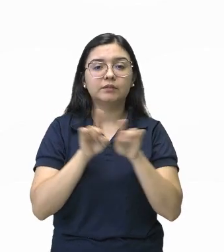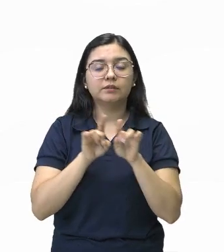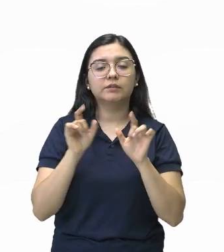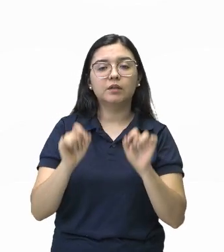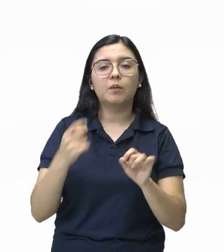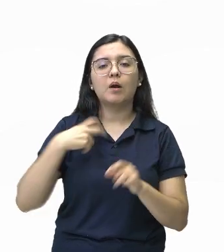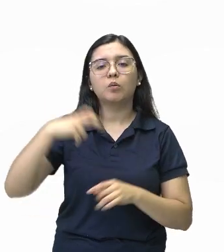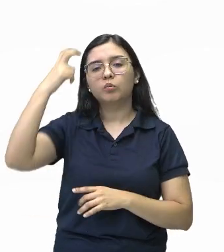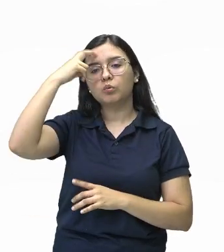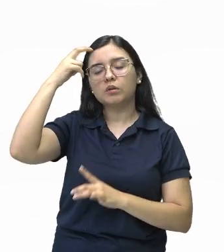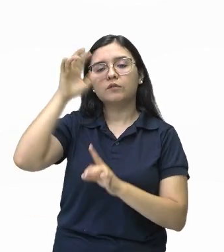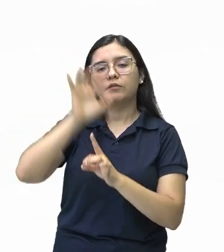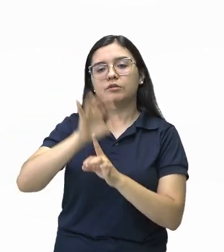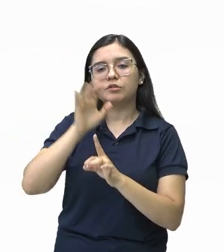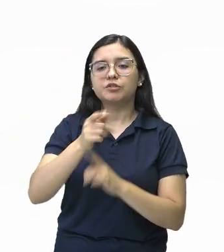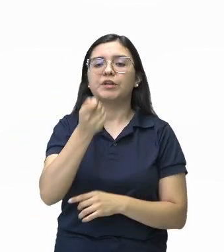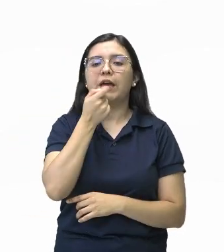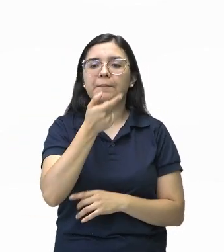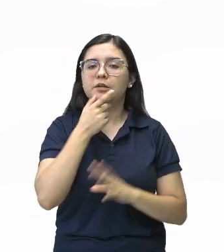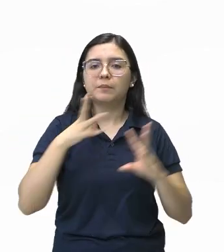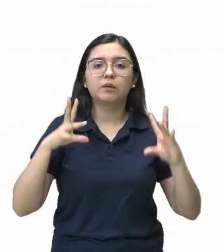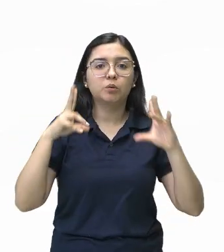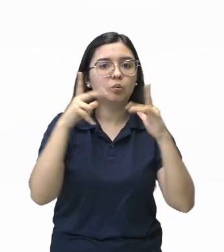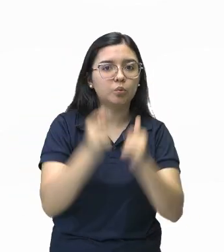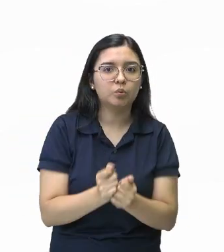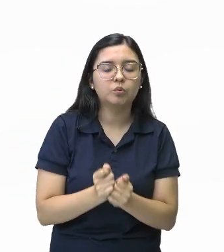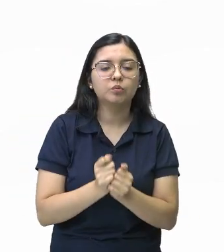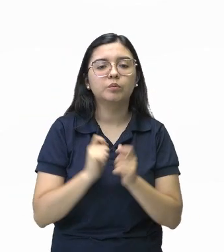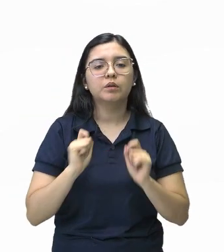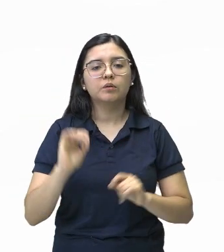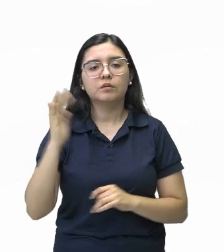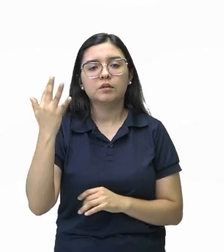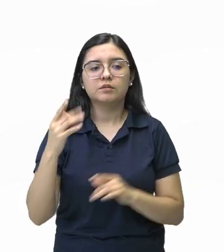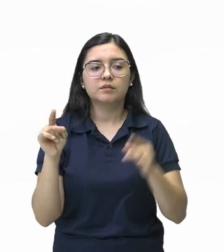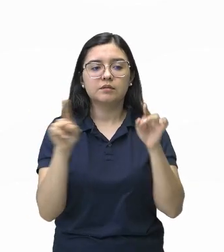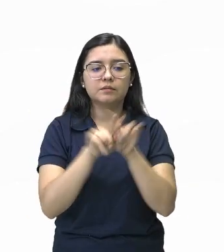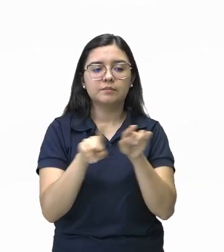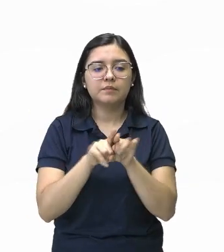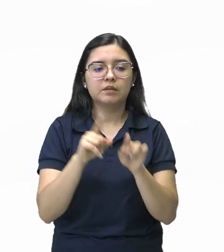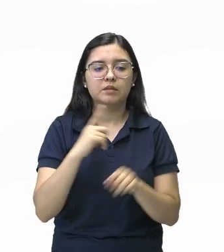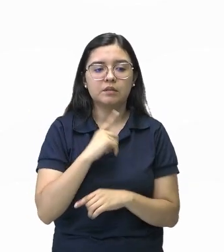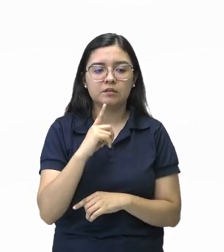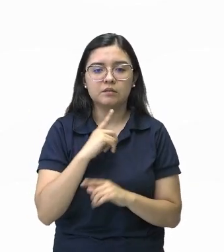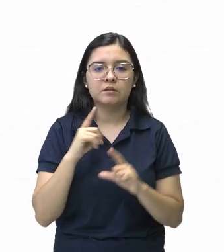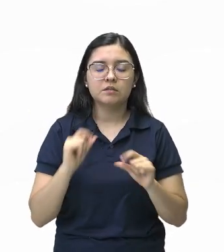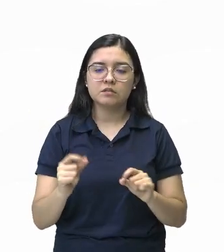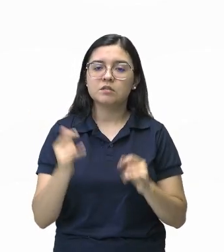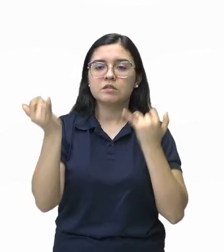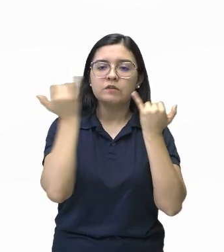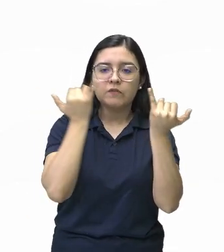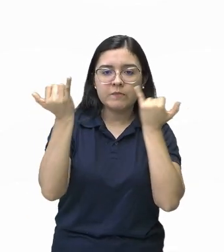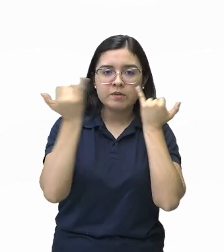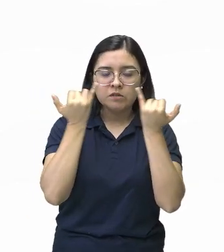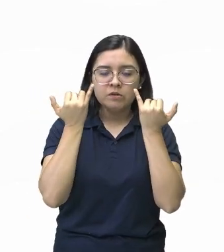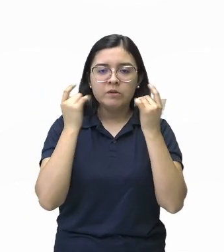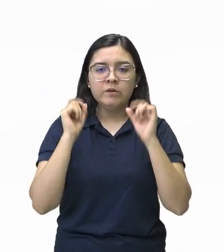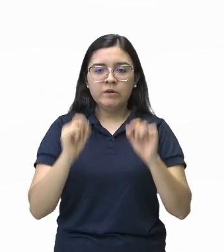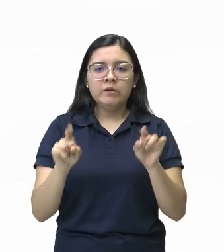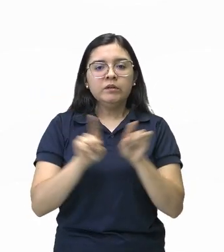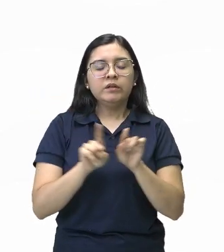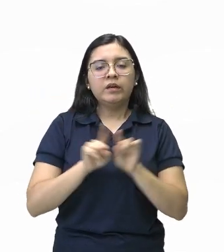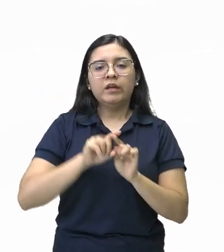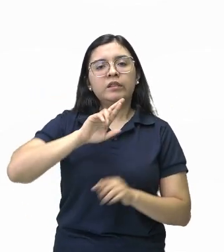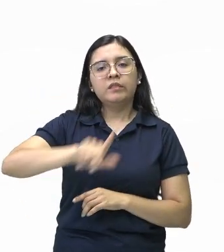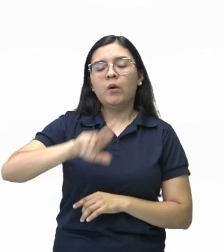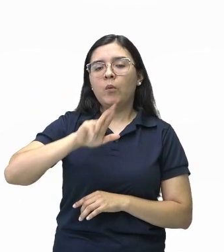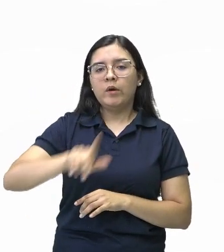da cultura de remédio para tudo, ela acaba também trazendo essas informações inexatas,